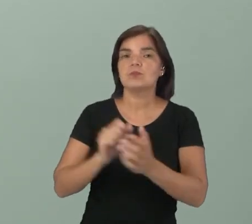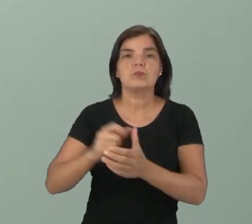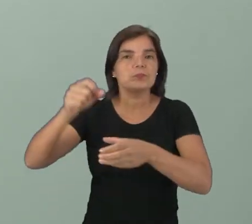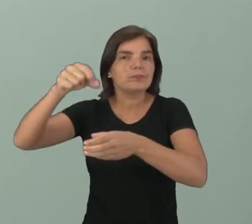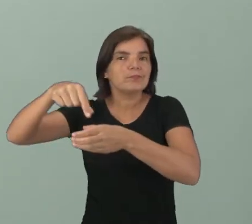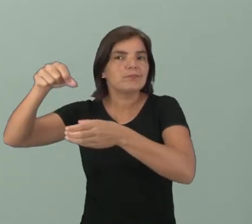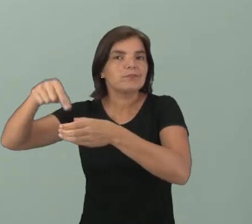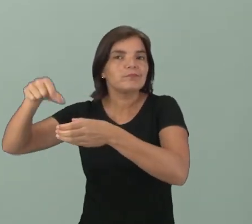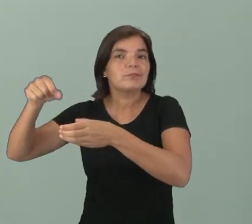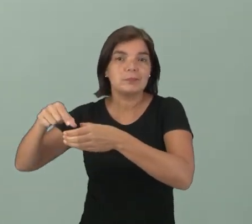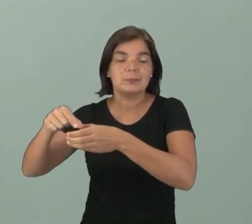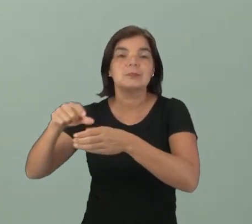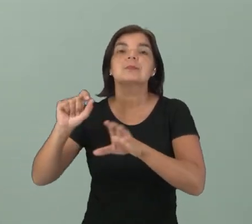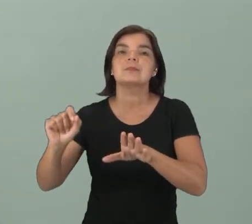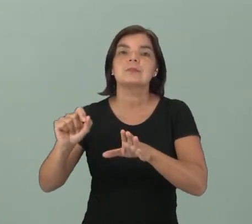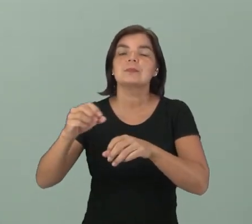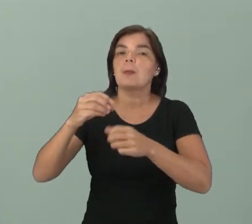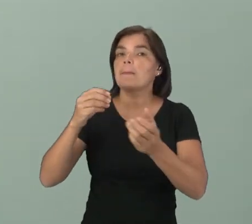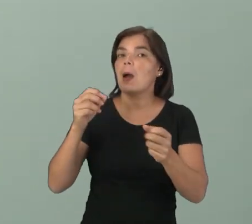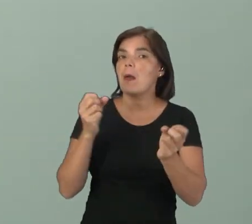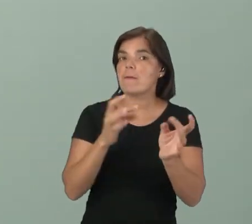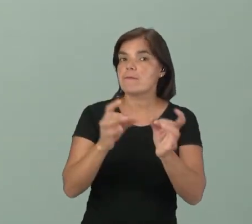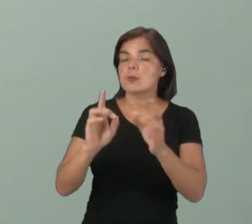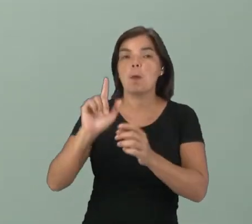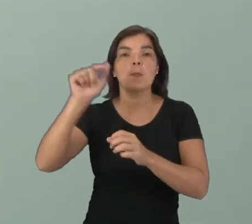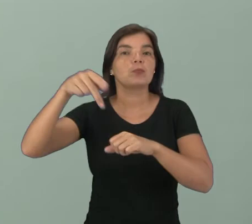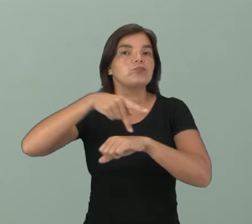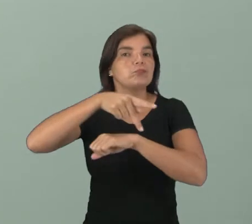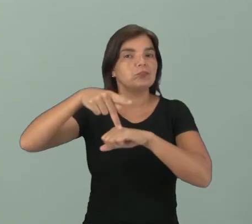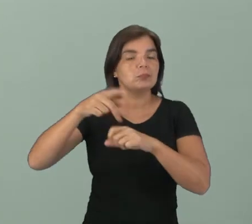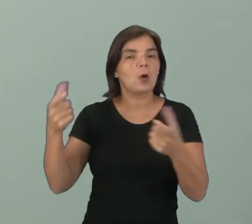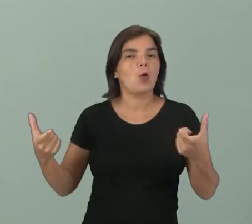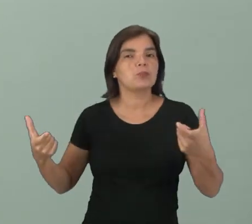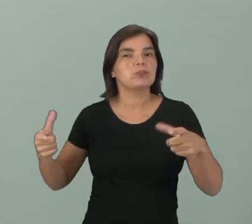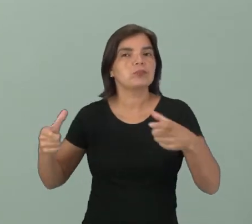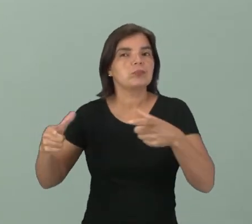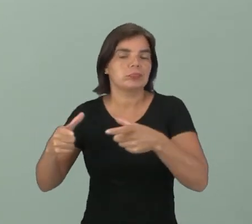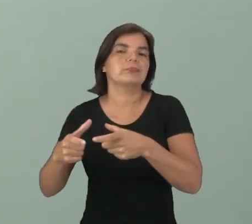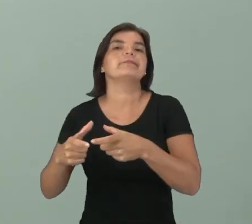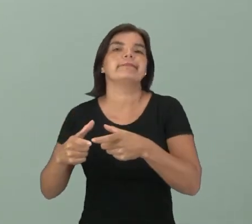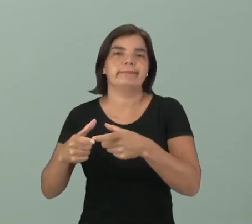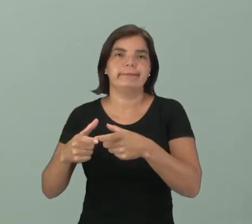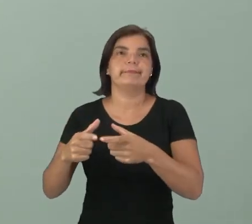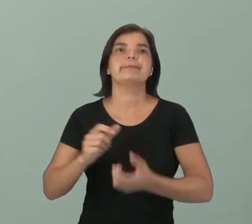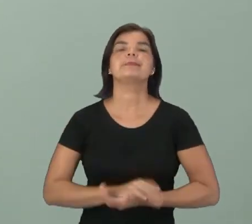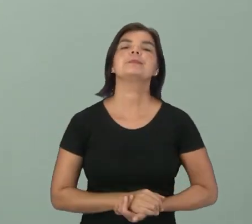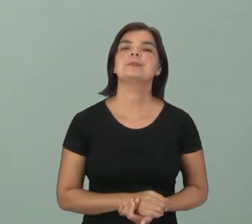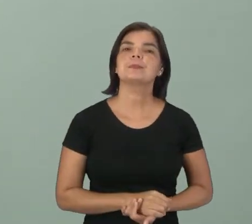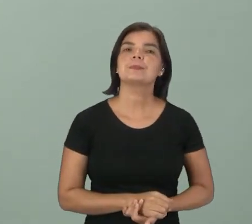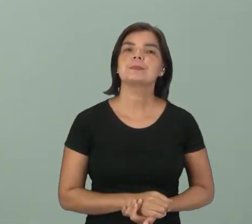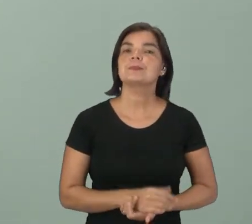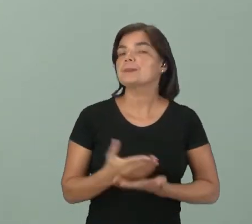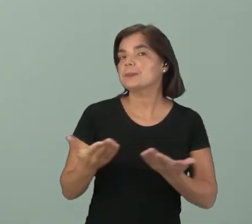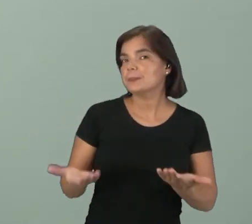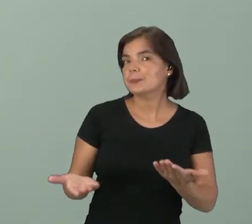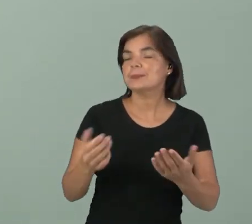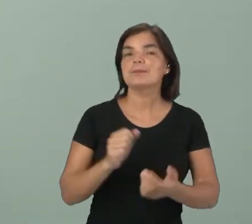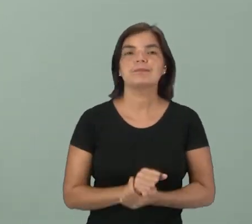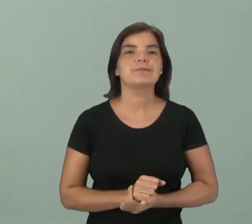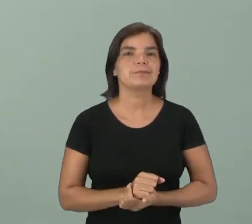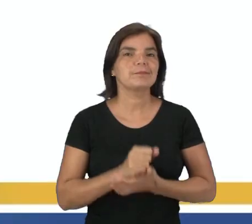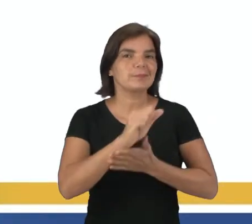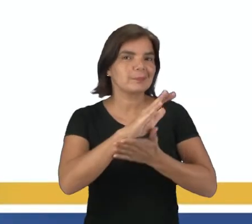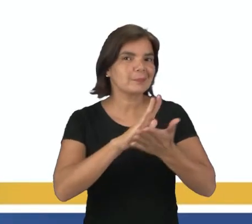chamadas plantations para é exportação então diminui a a variedade produtiva no campo Oi